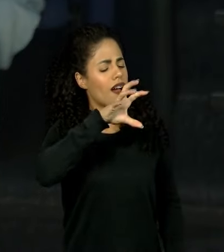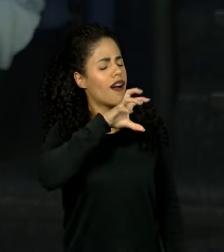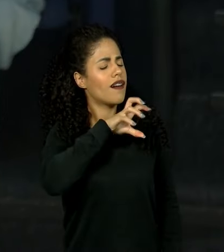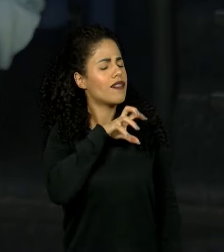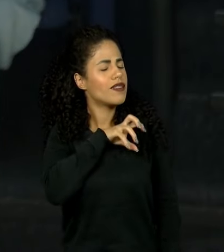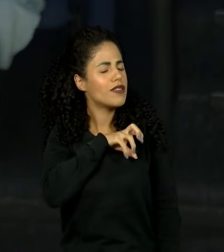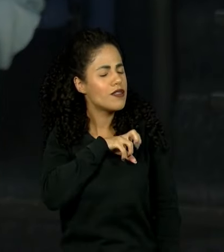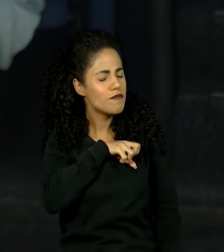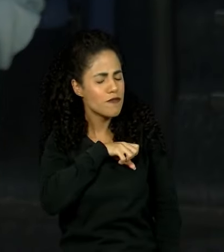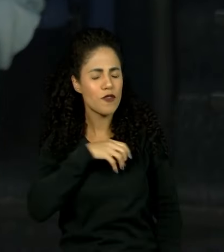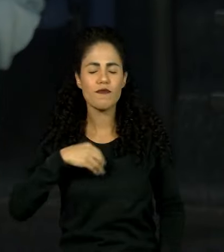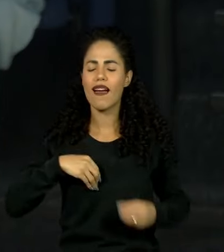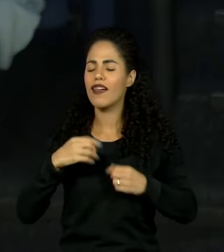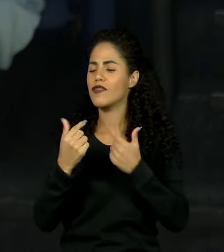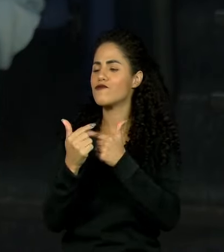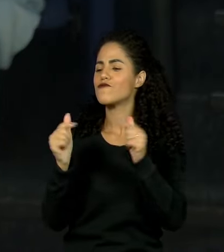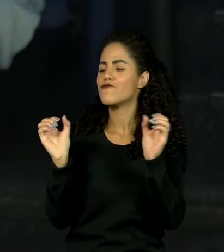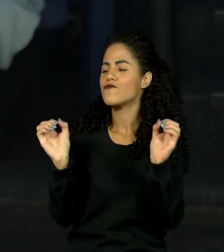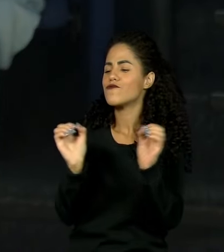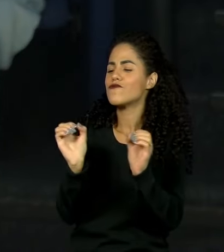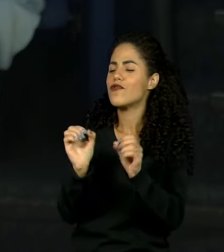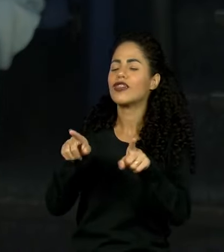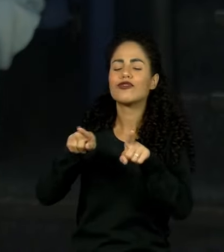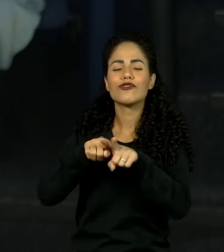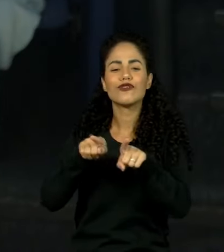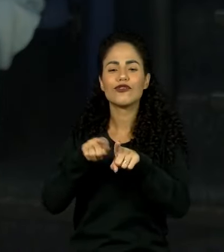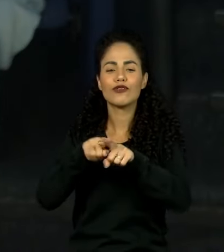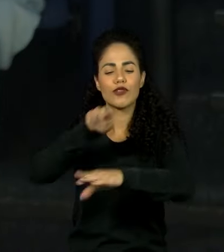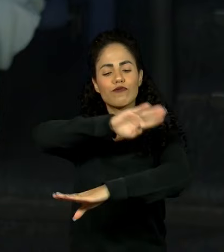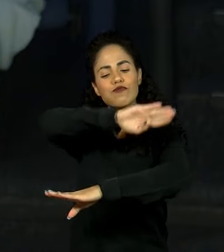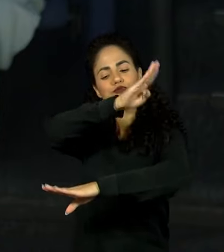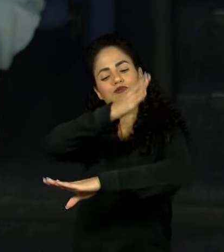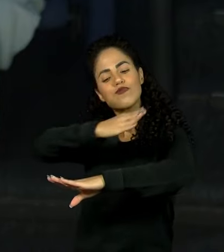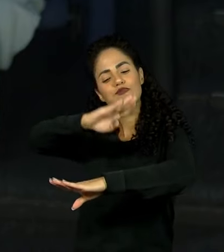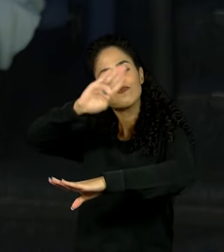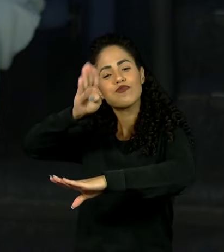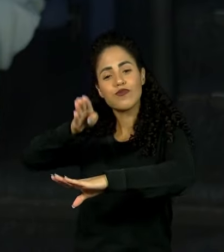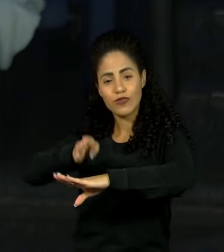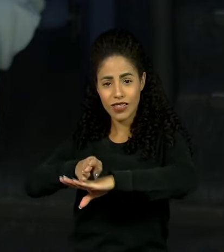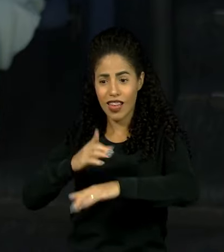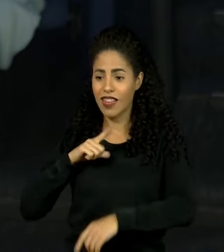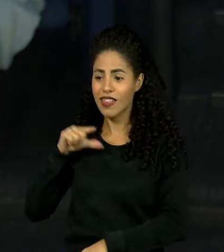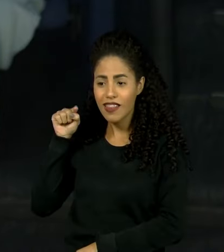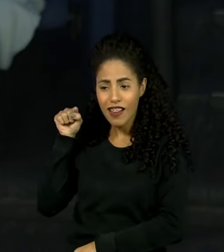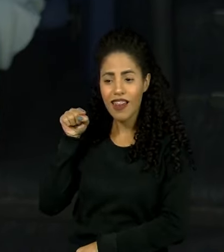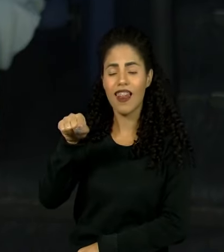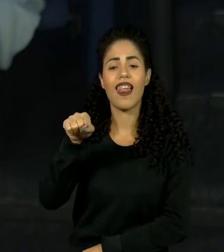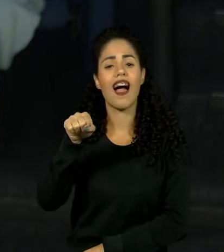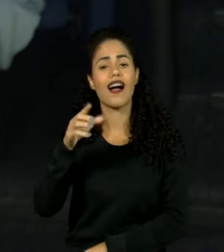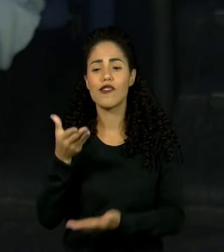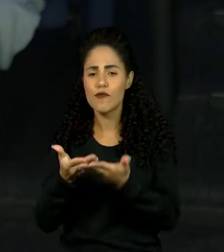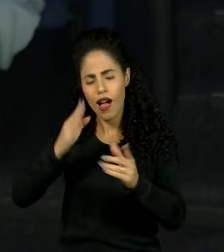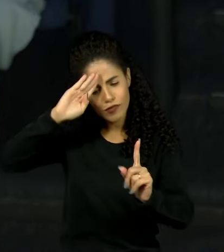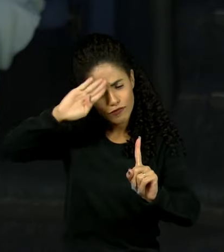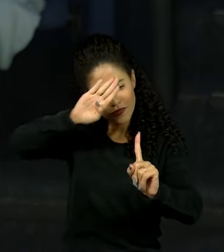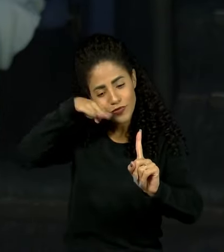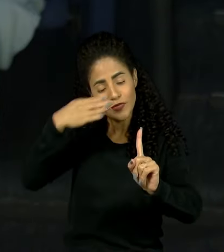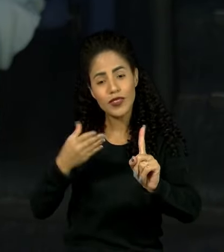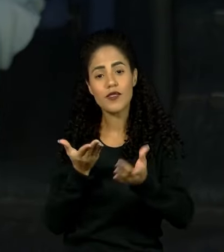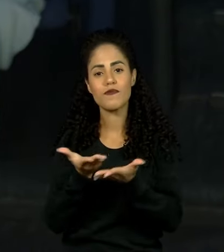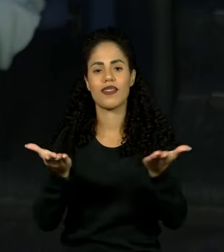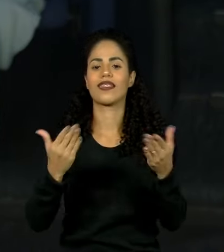Pecado foi juntinho ao Corcovado que Jesus Cristo Nasceu Su é homenagem a cidade